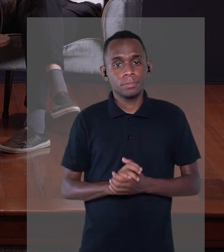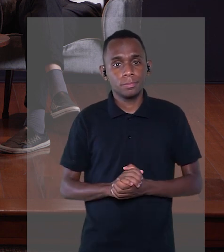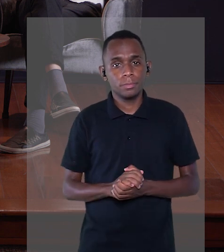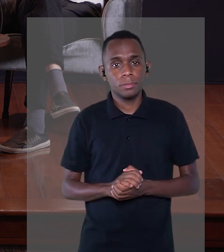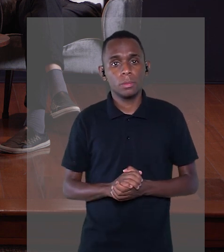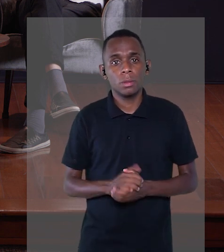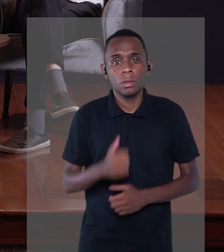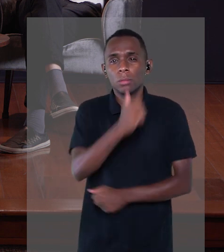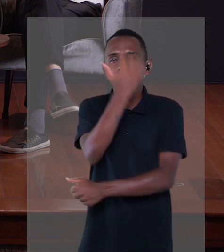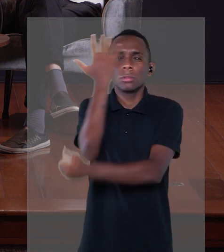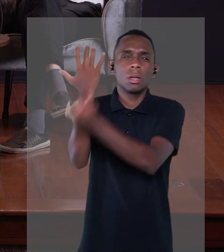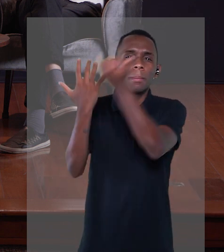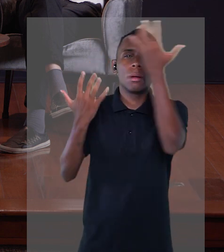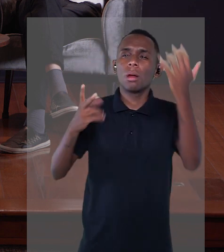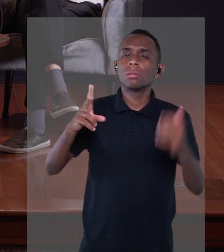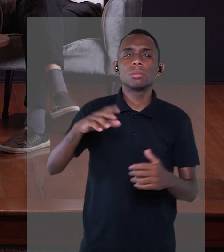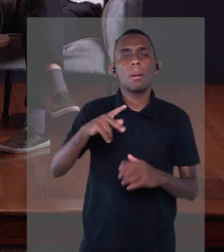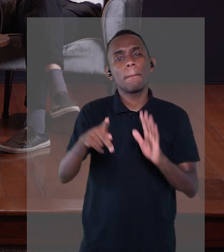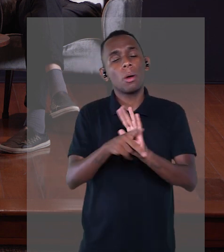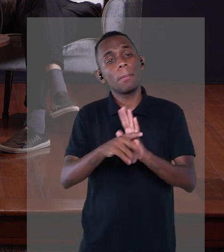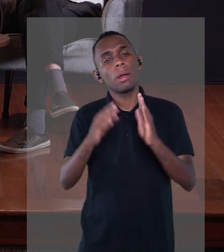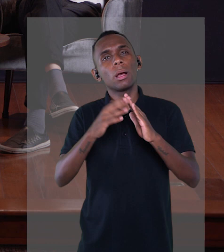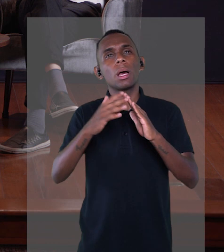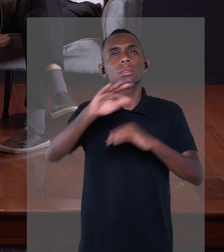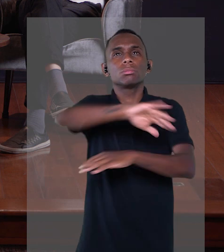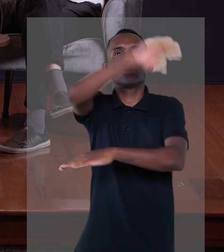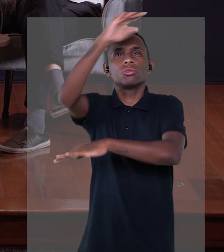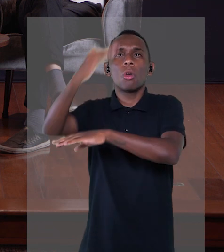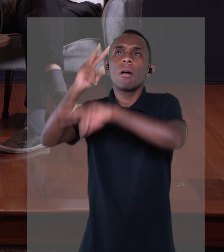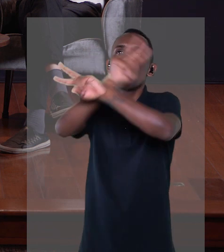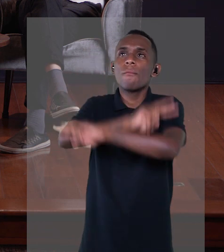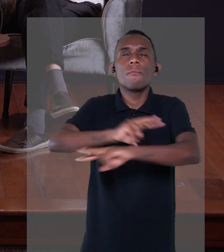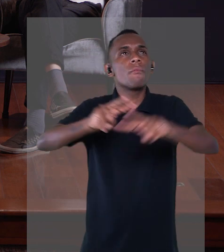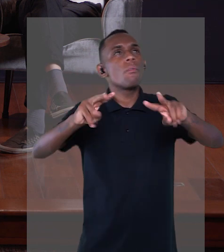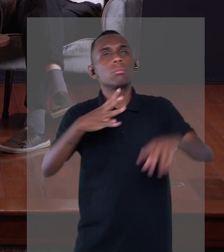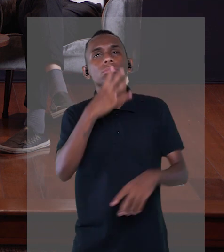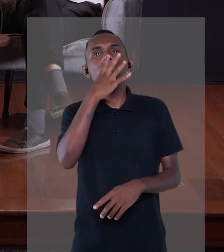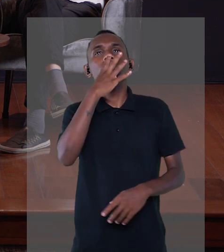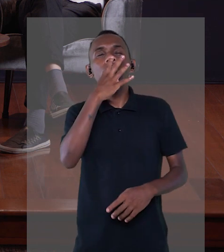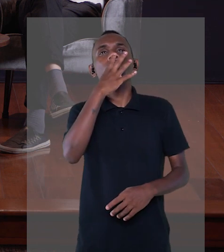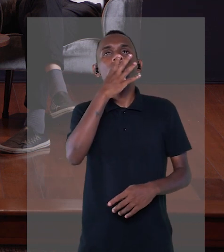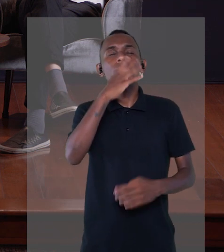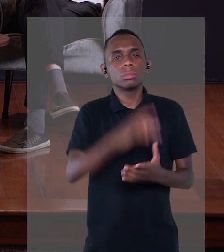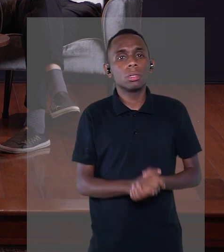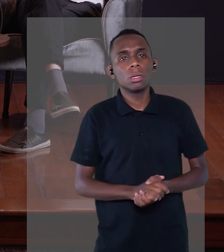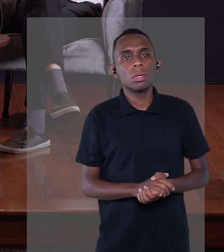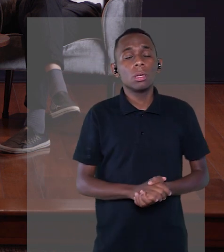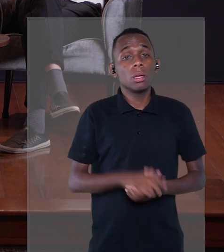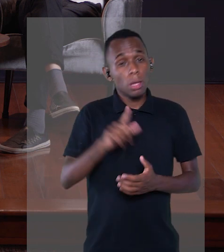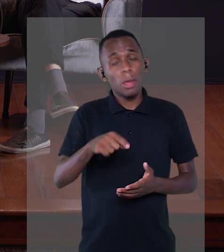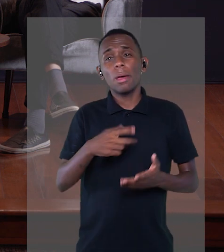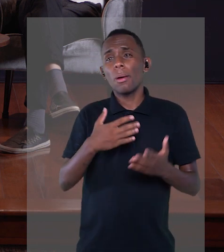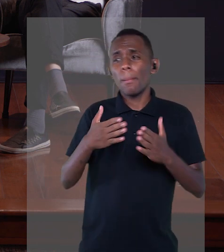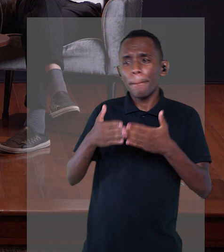aquela paisagem que o Lula tem lá na casa dele, né, naquelas montanhas. E foi meio que uma encomenda. Você